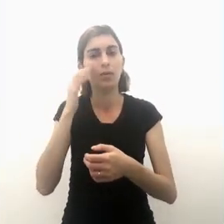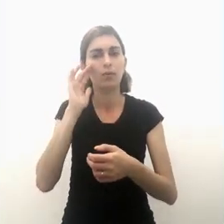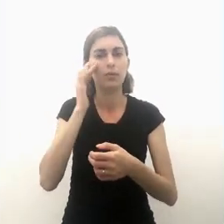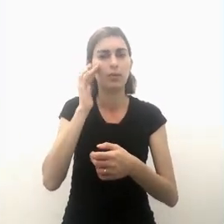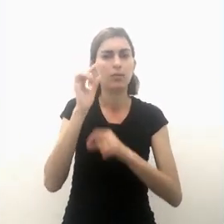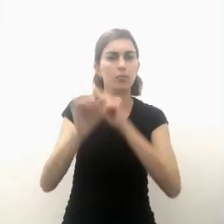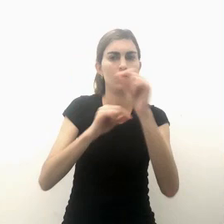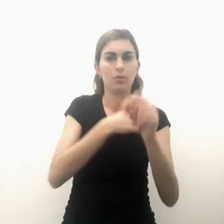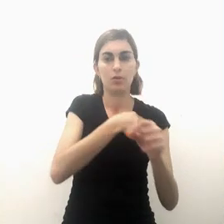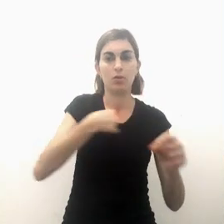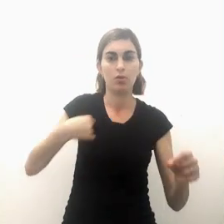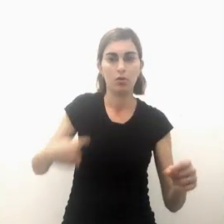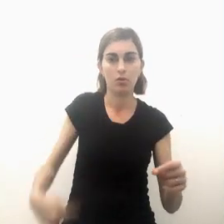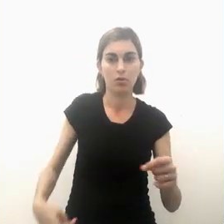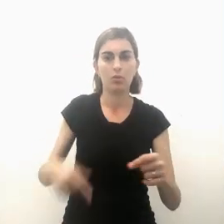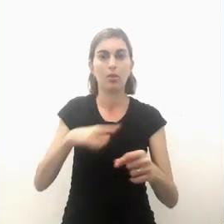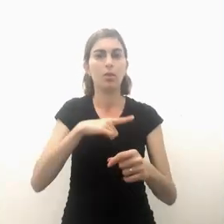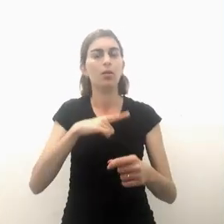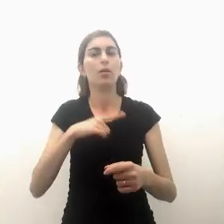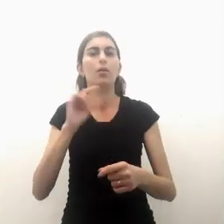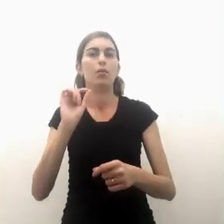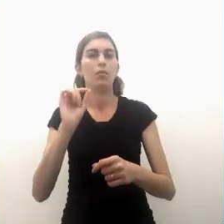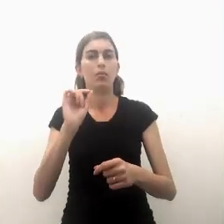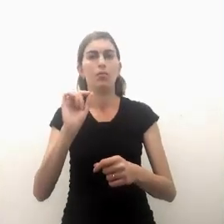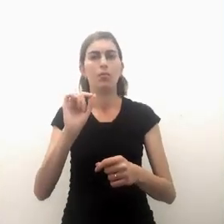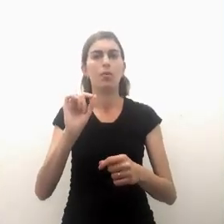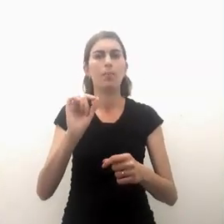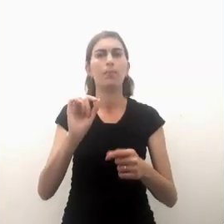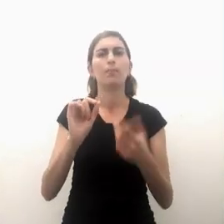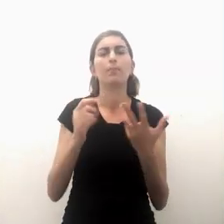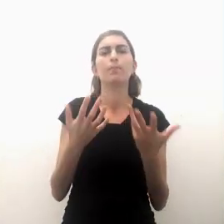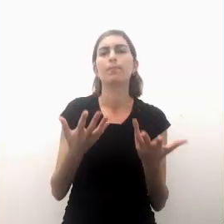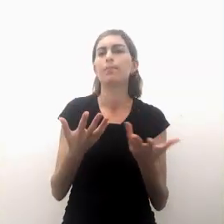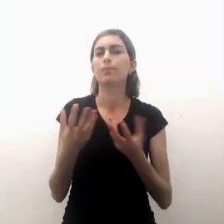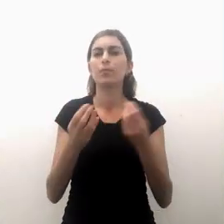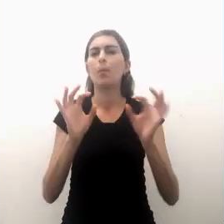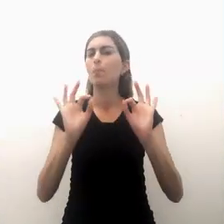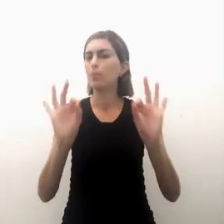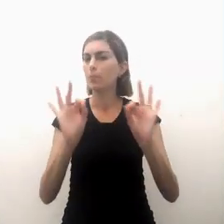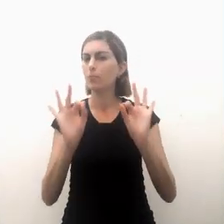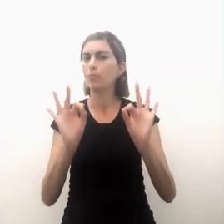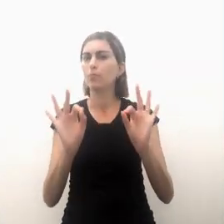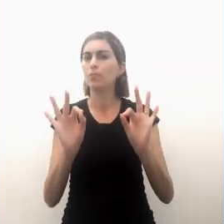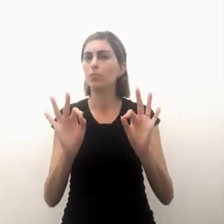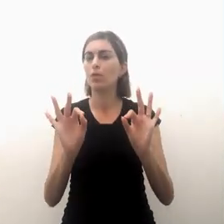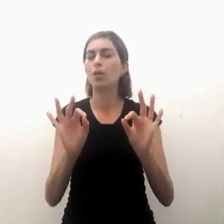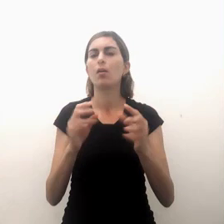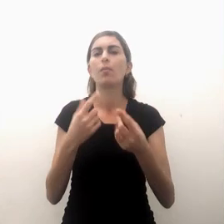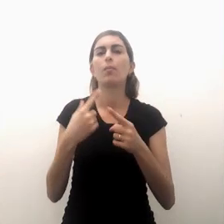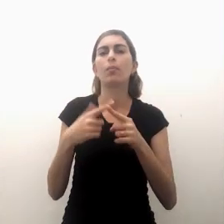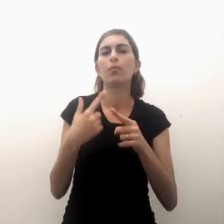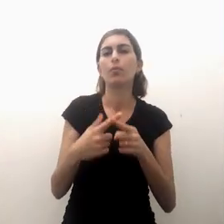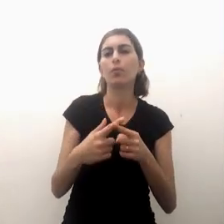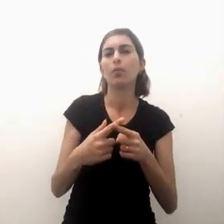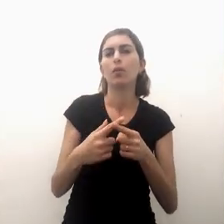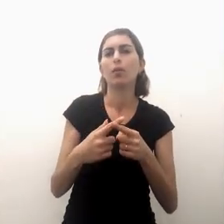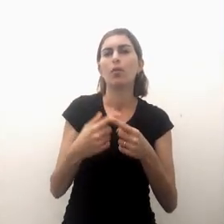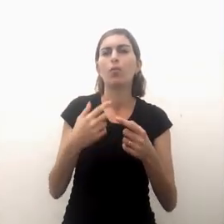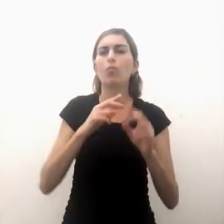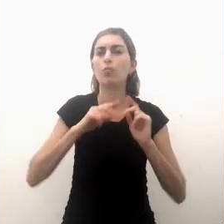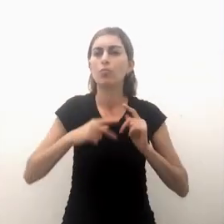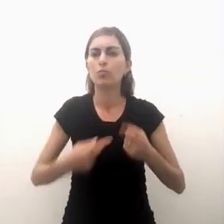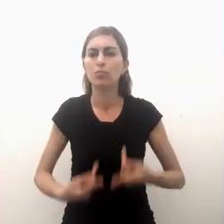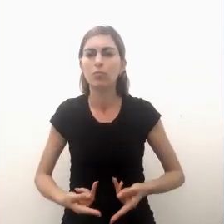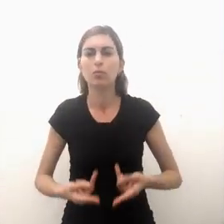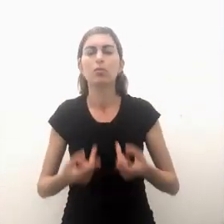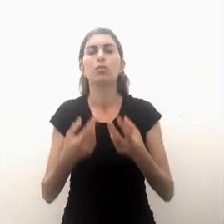entender que a China ela tem uma posição muito privilegiada em sua questão de contingente